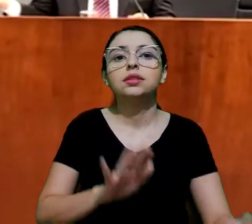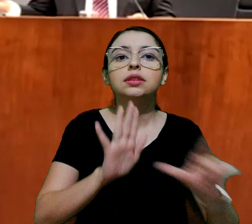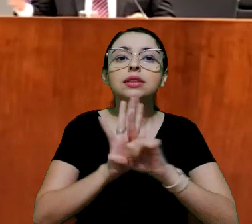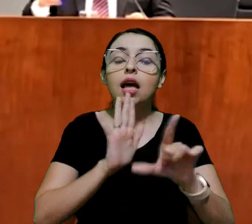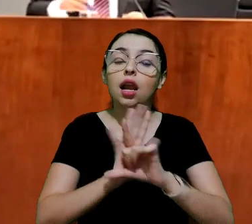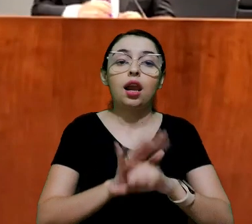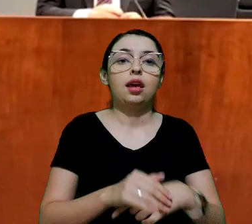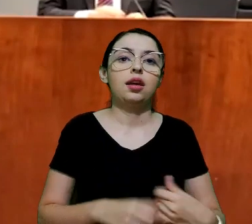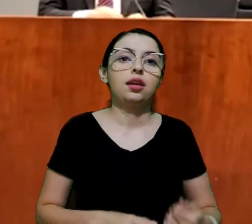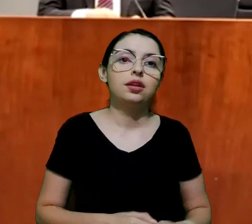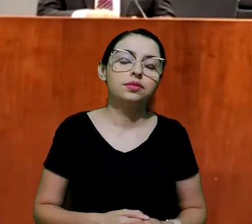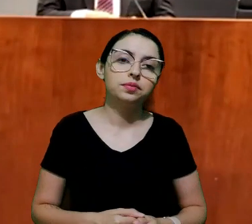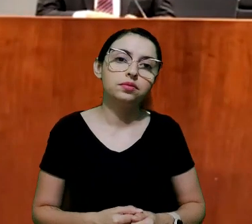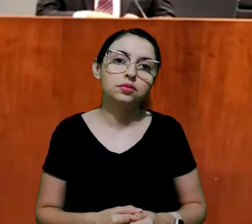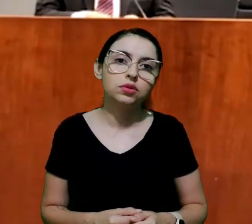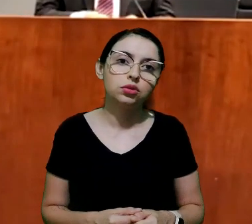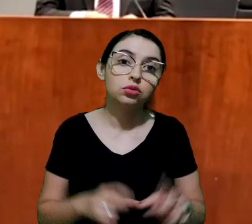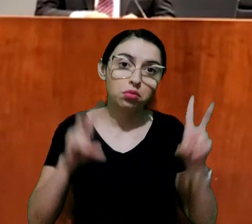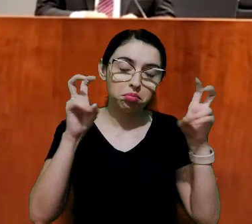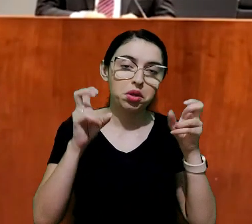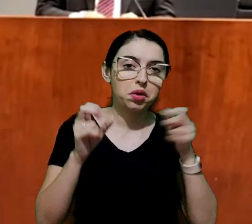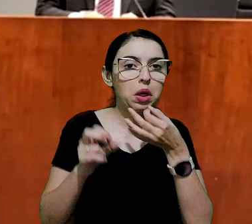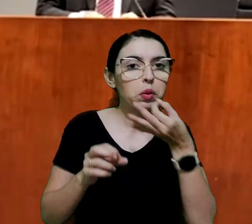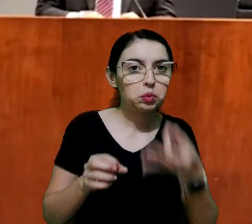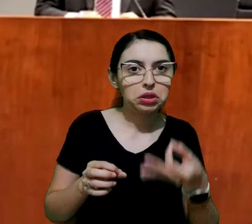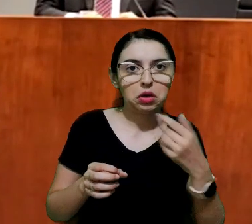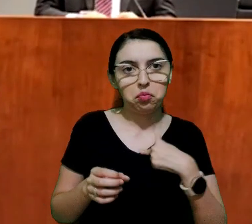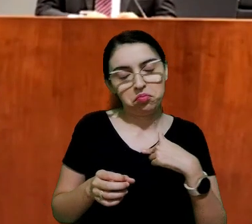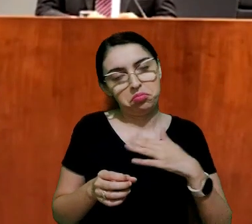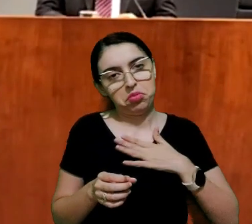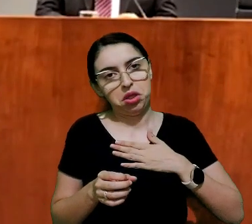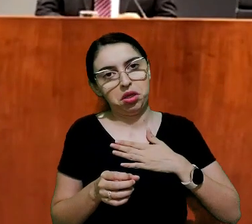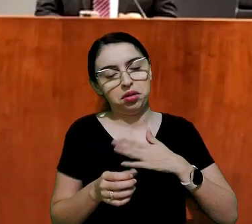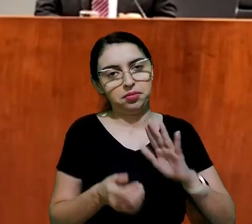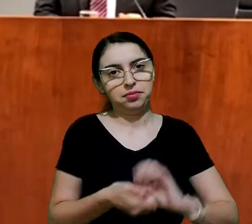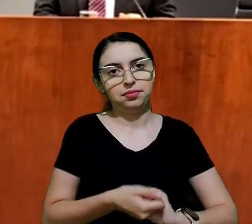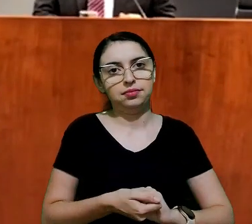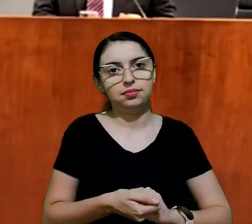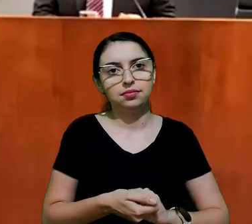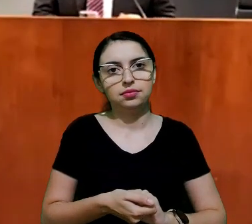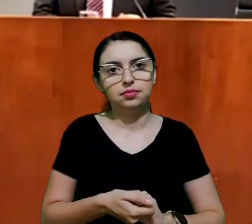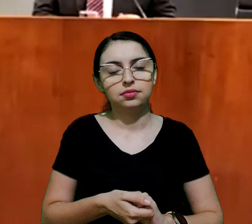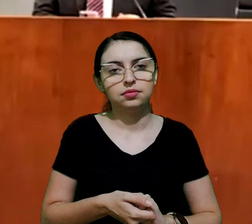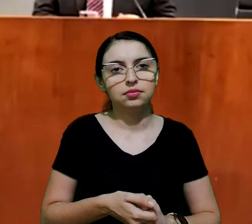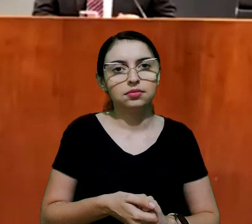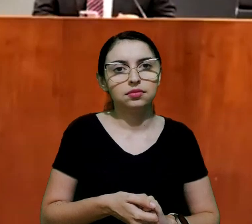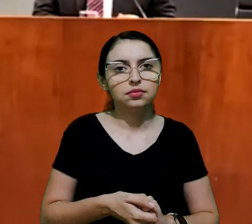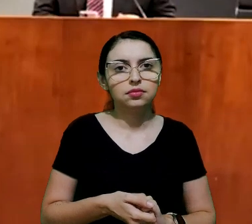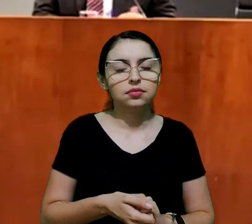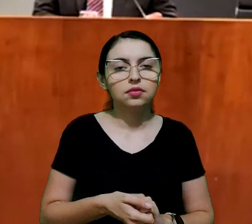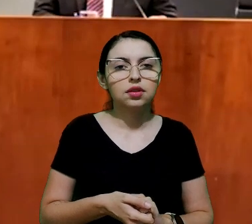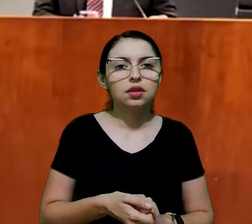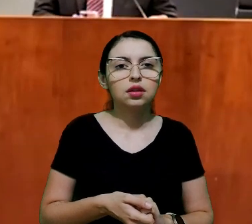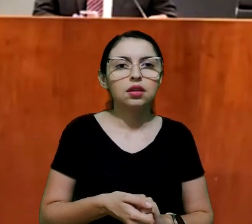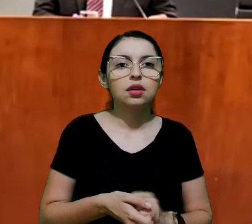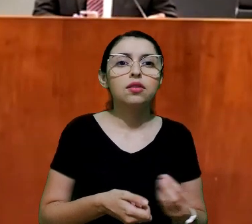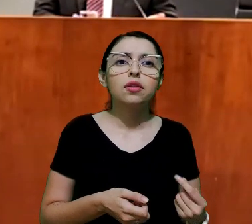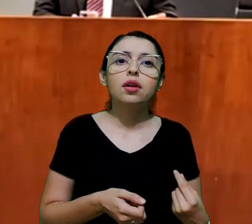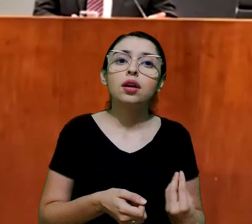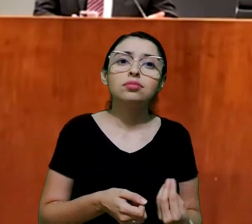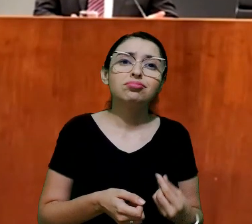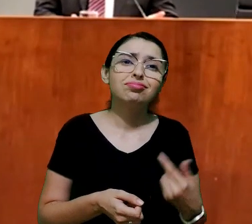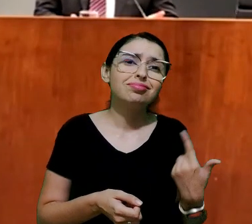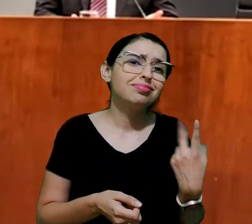Essa é apenas uma observação aqui que eu queria fazer. Não é judicializado, então vale entre eles. Mas não